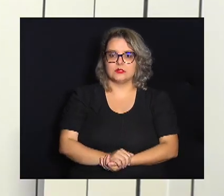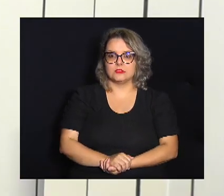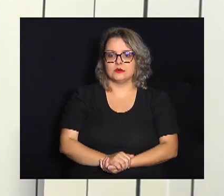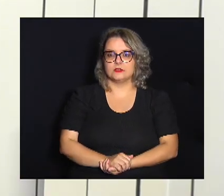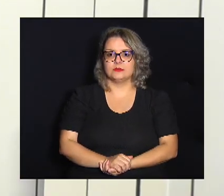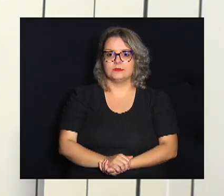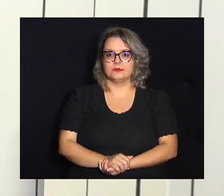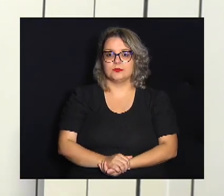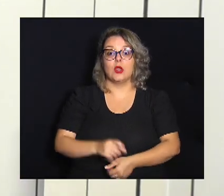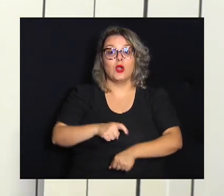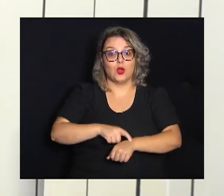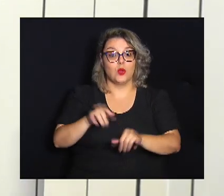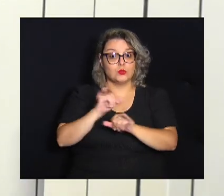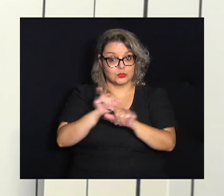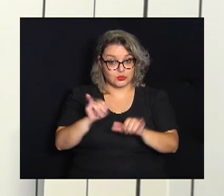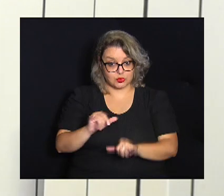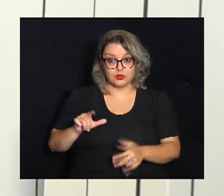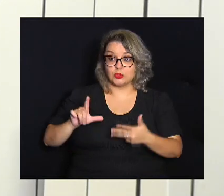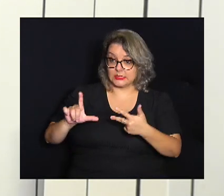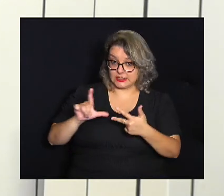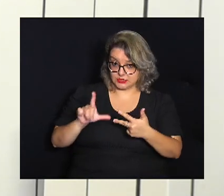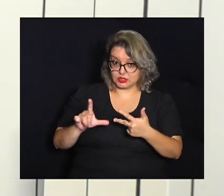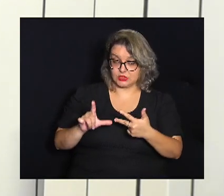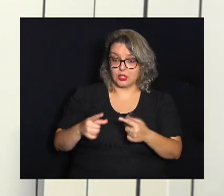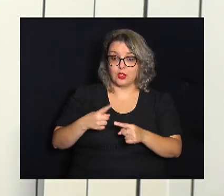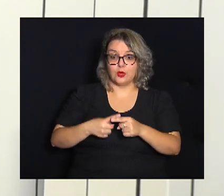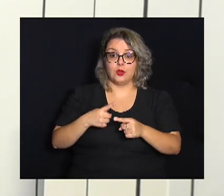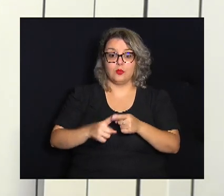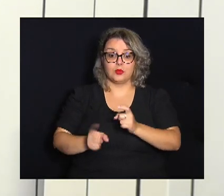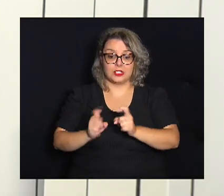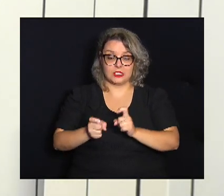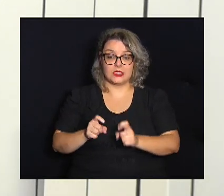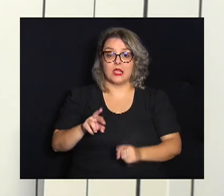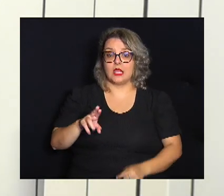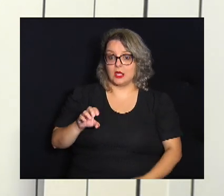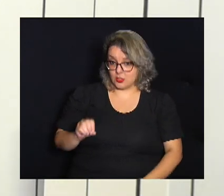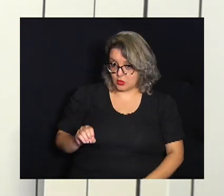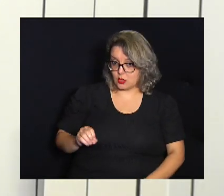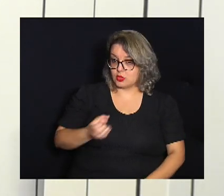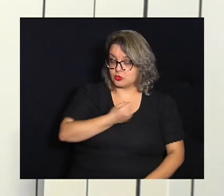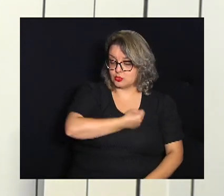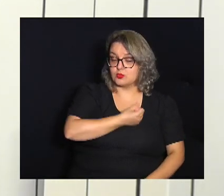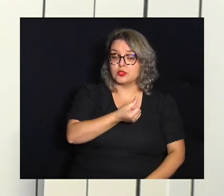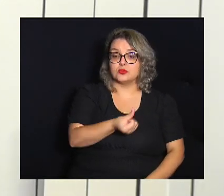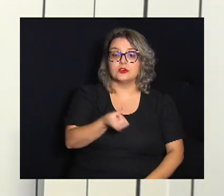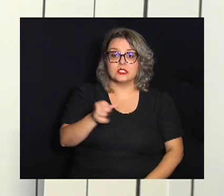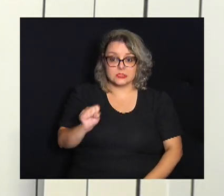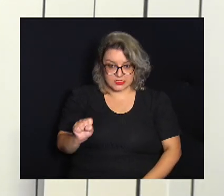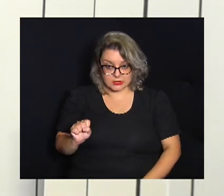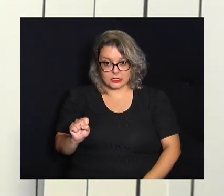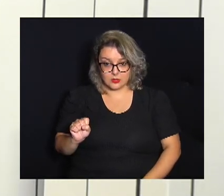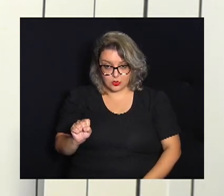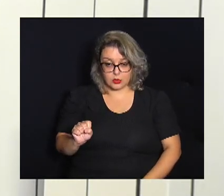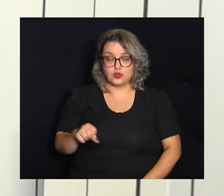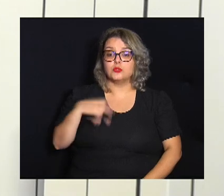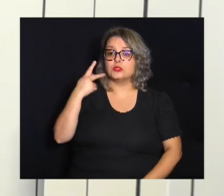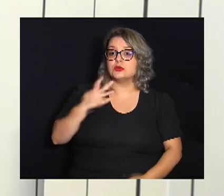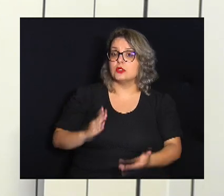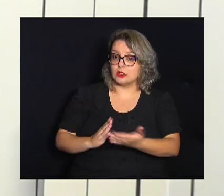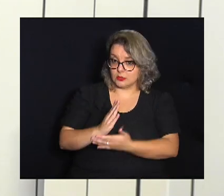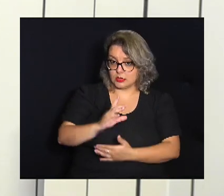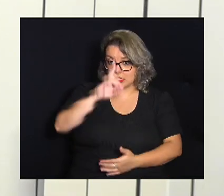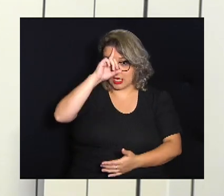Hora das notícias do Legislativo, porque na reunião ordinária de número 68, os vereadores aprovaram,